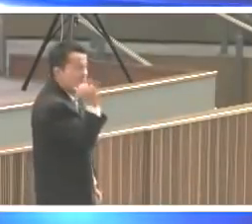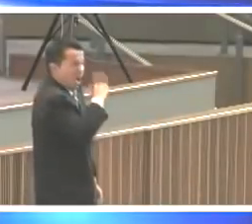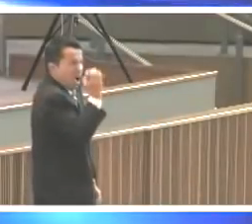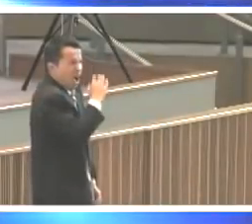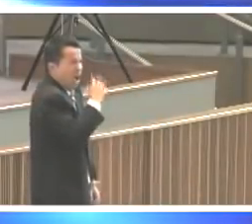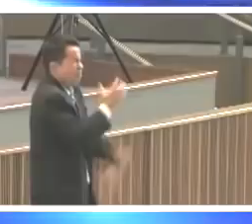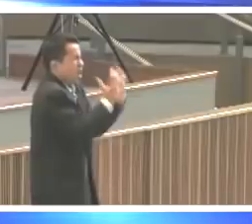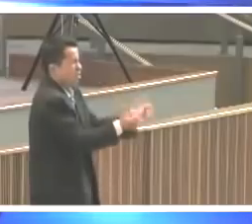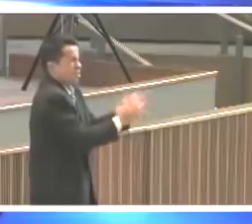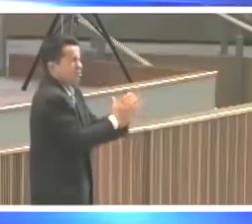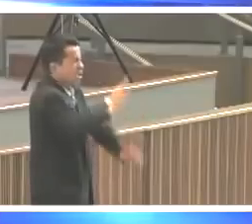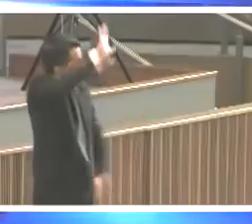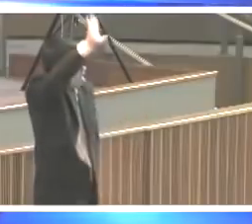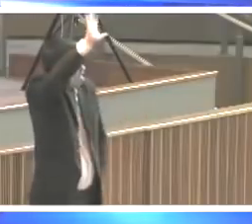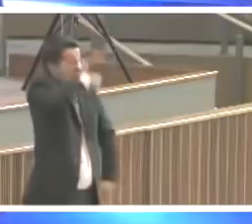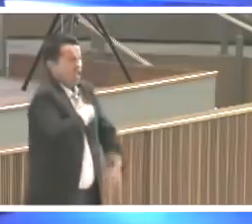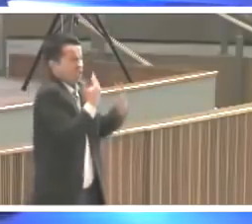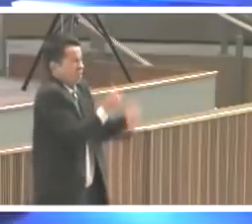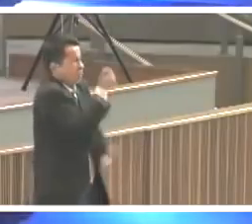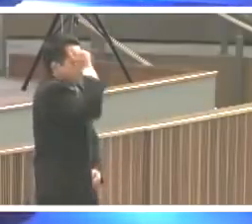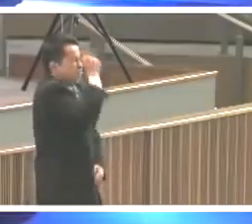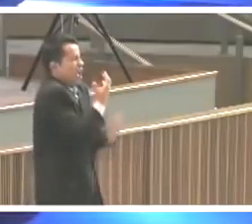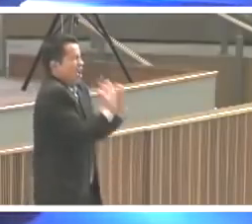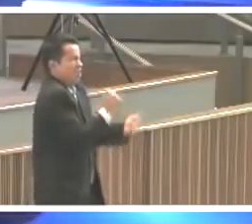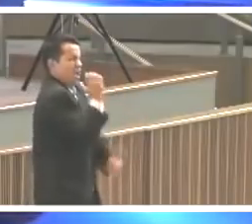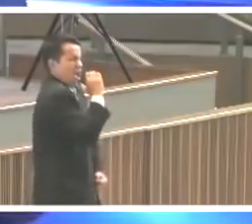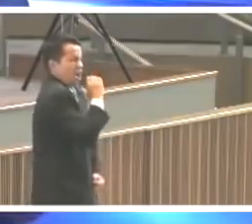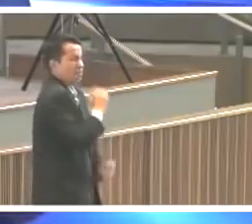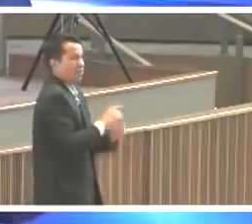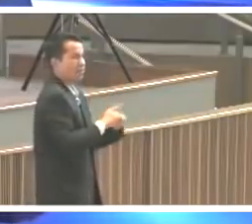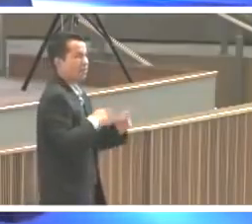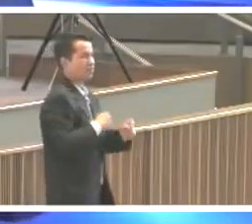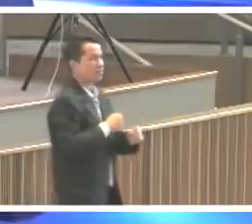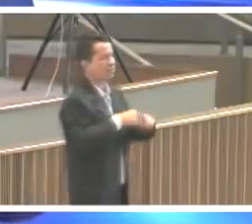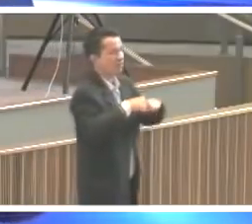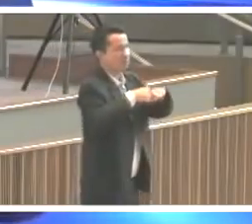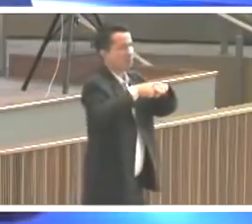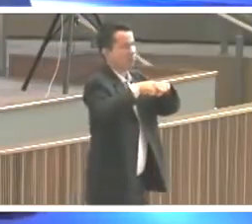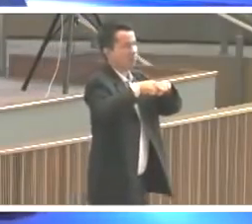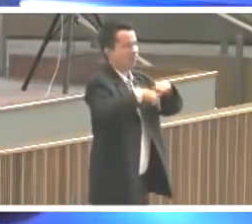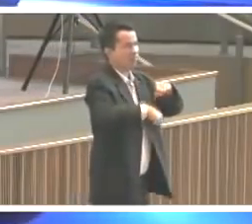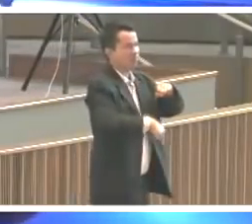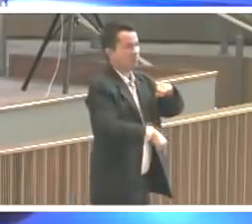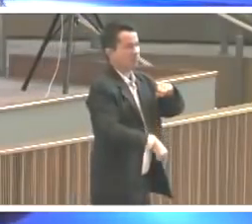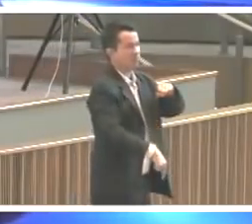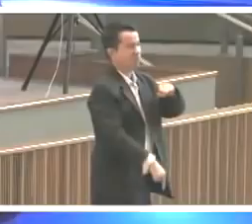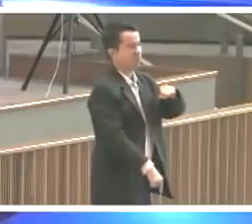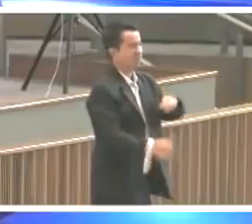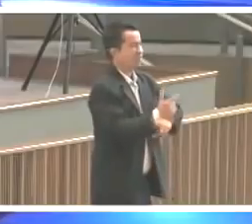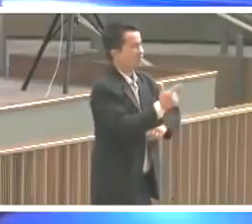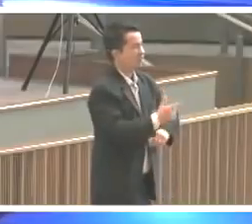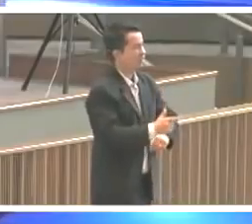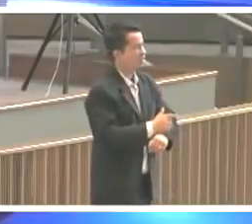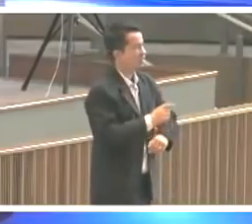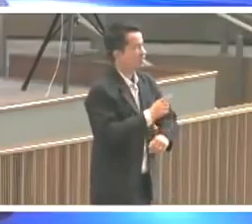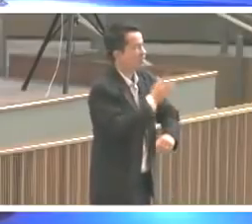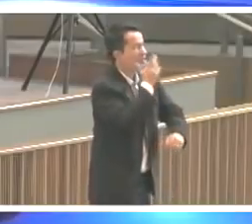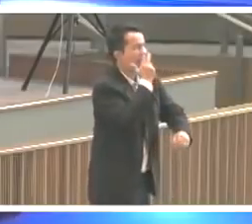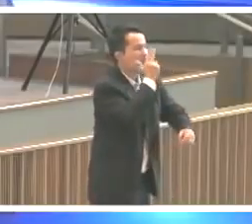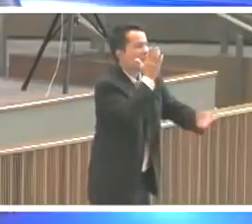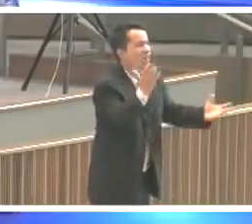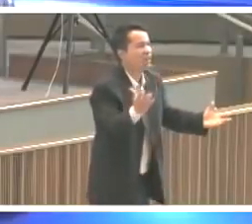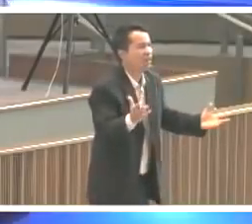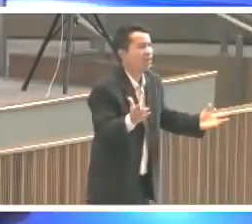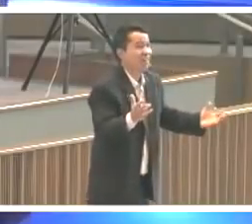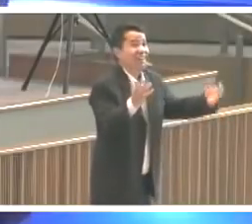entende o amor de Deus, que ouve a voz do Espírito, que discerne e até